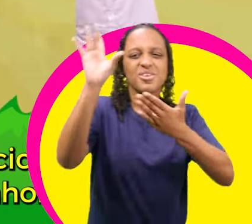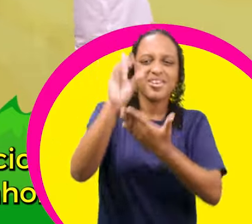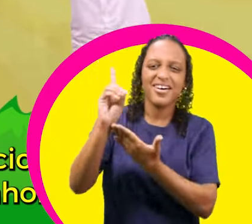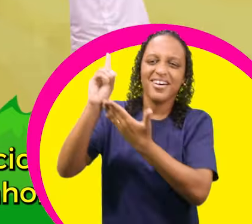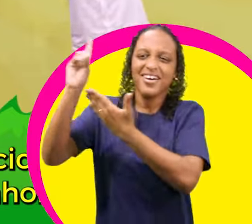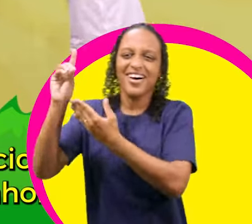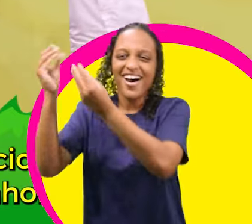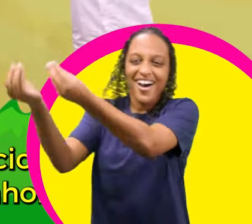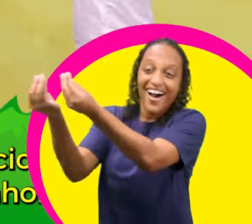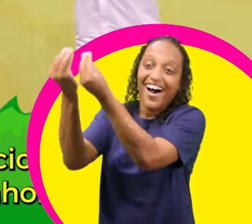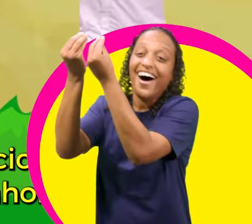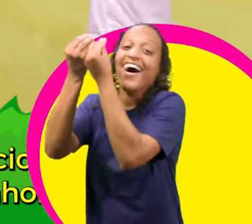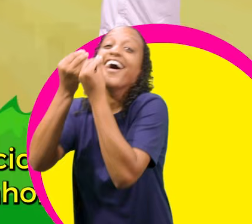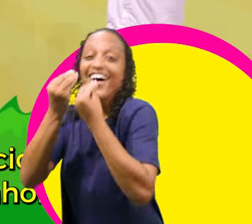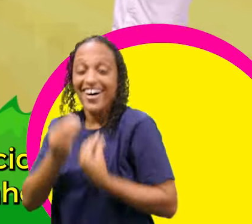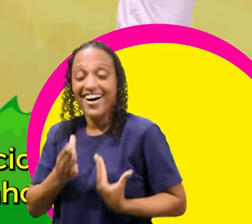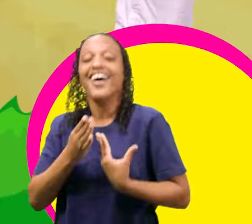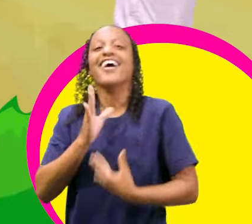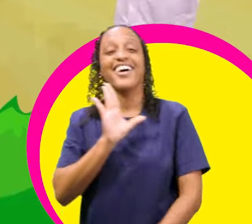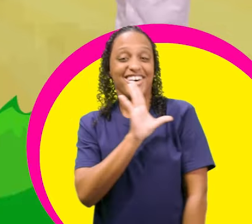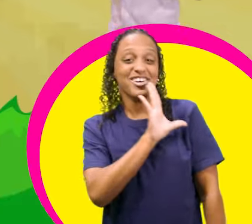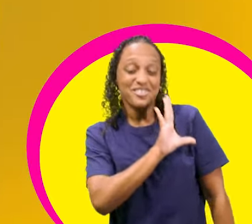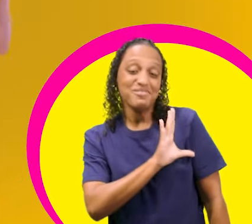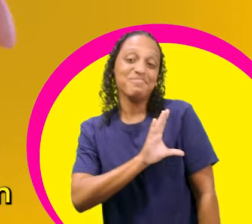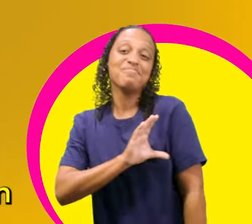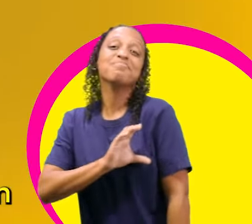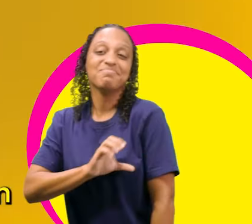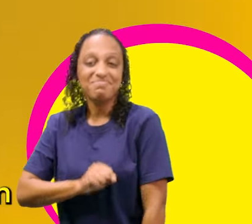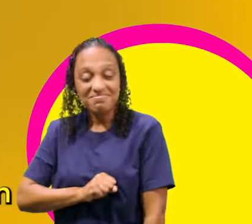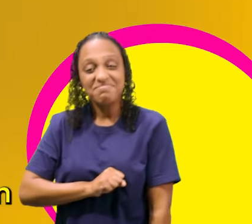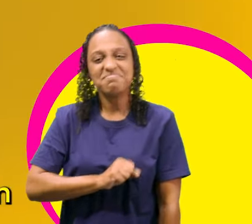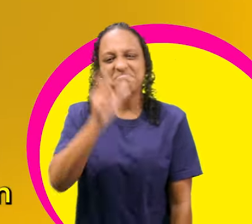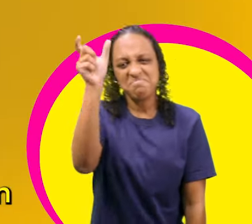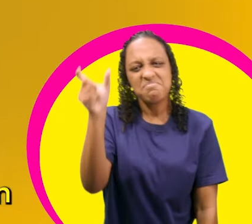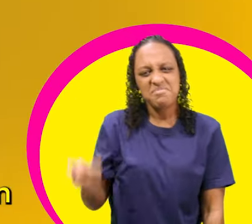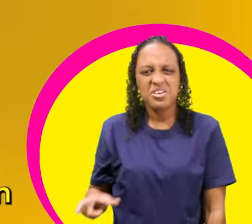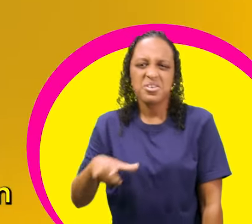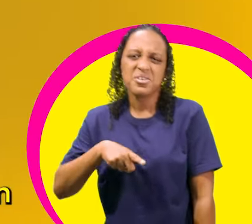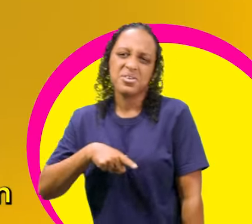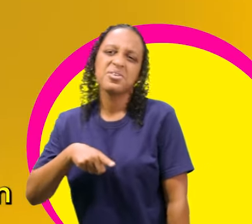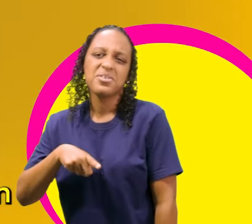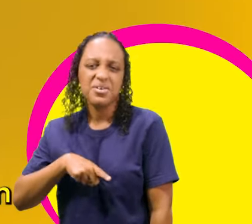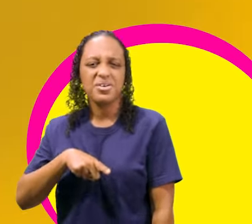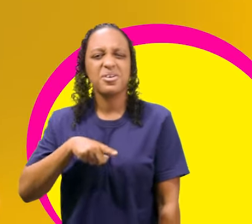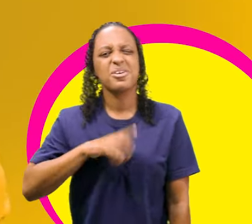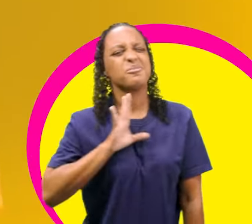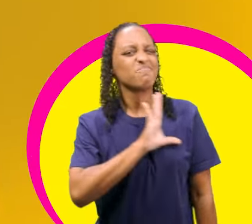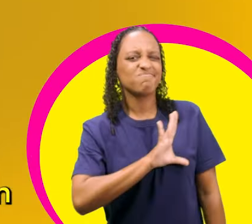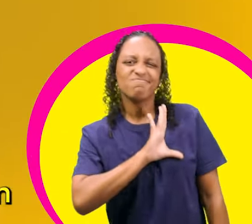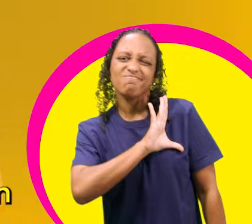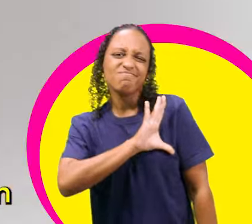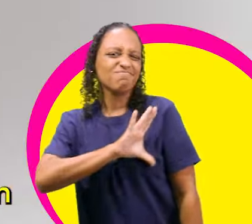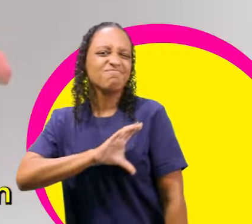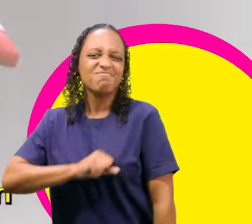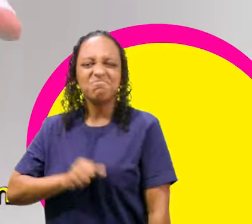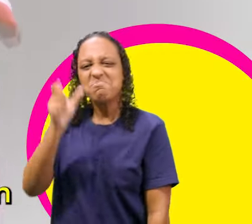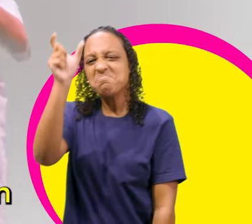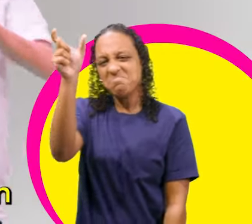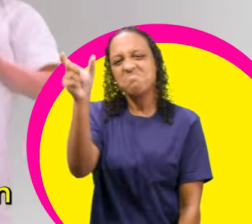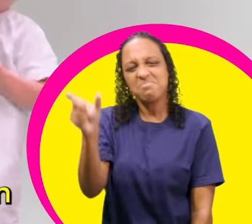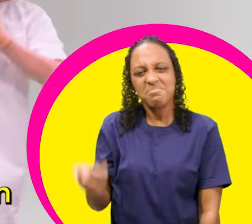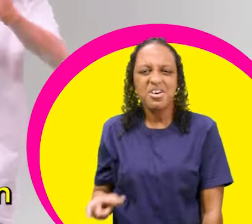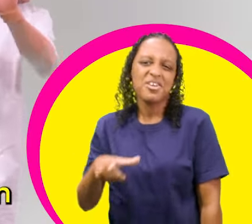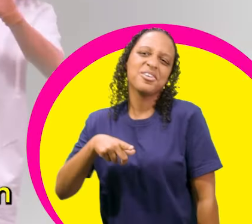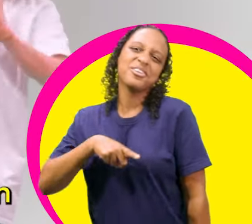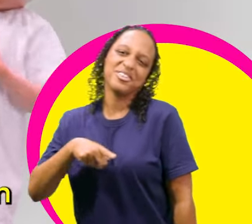Que vem do nosso Senhor é o amor que só tem, é o amor